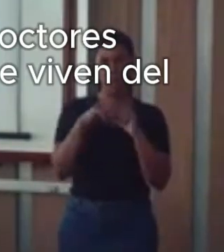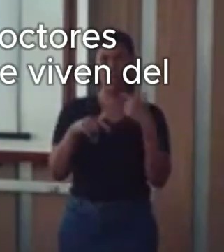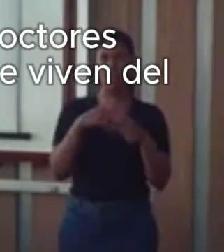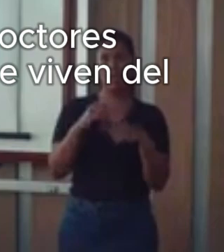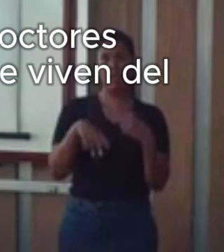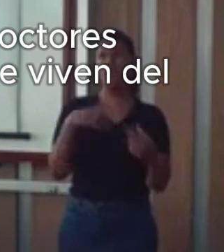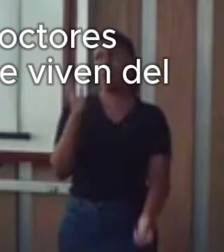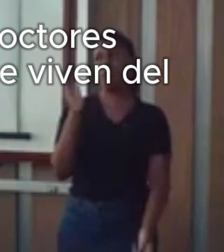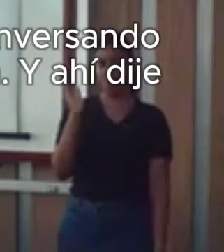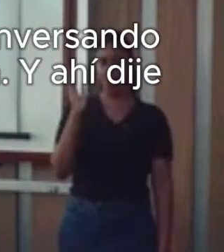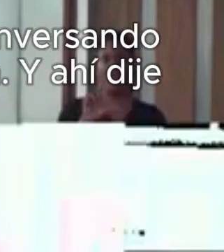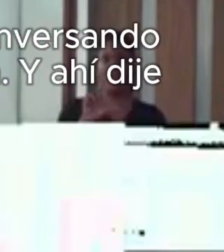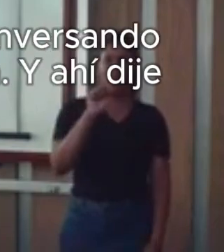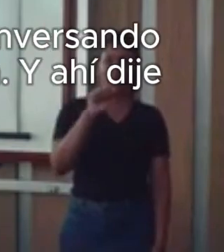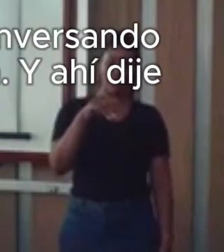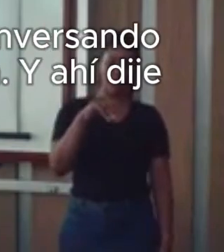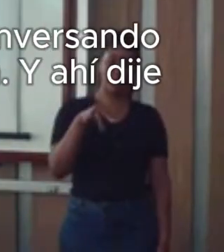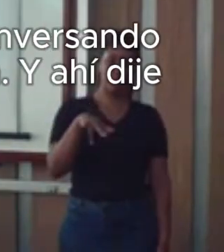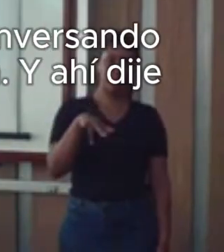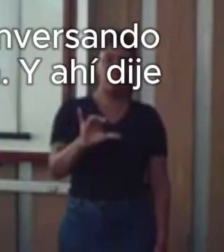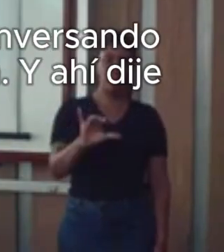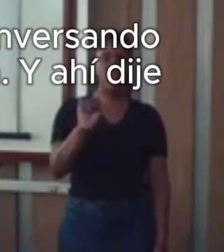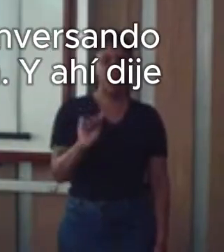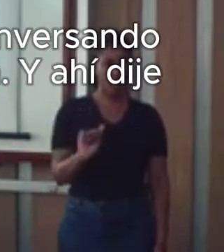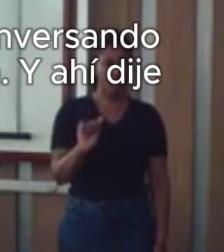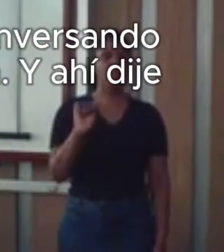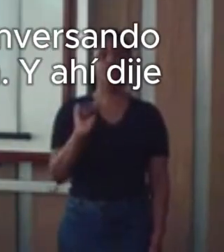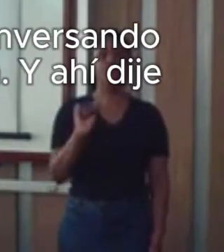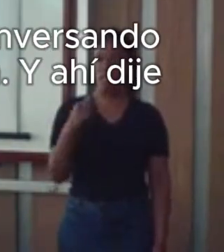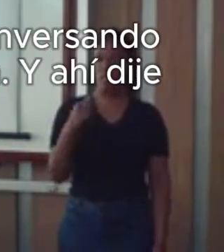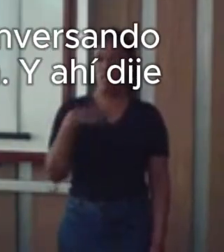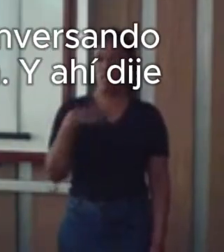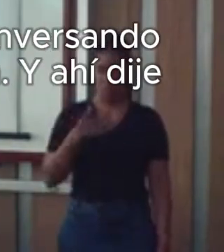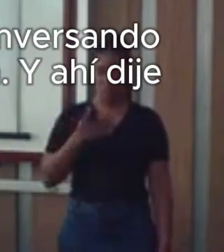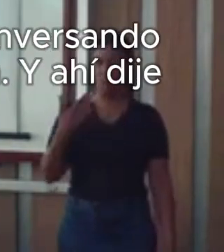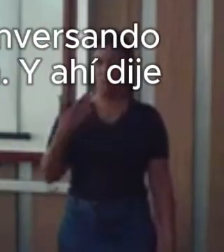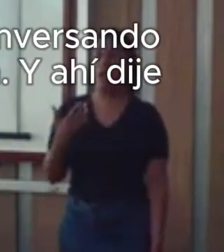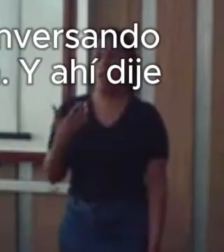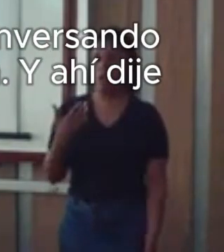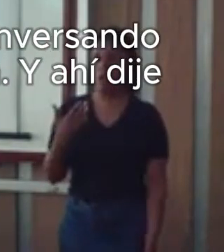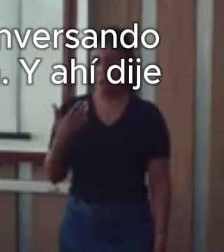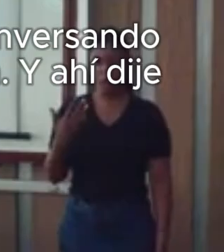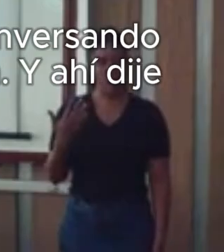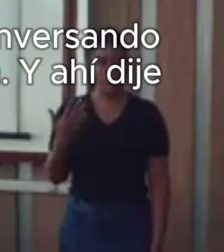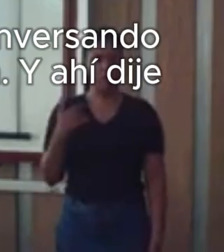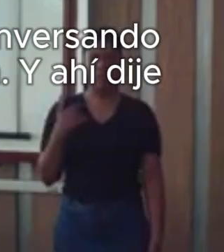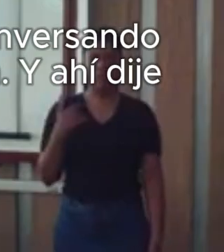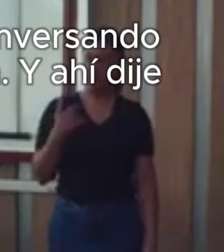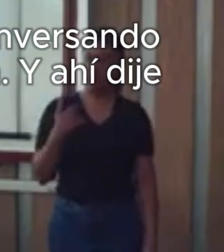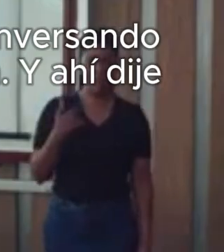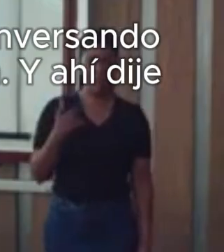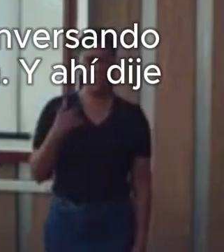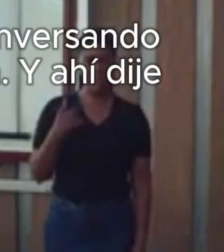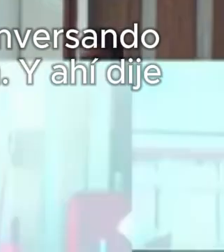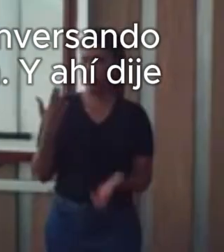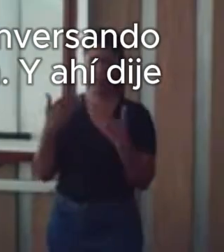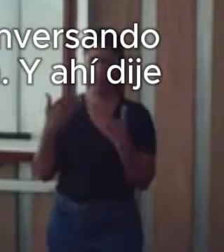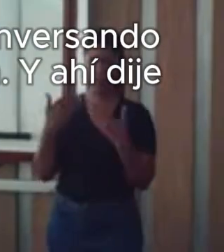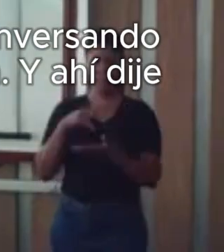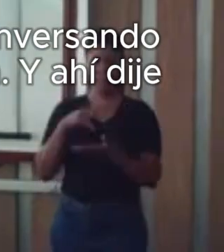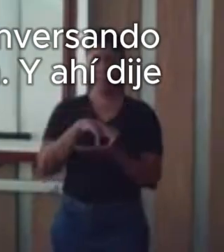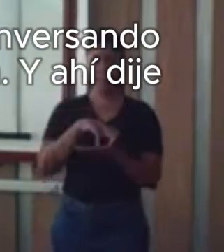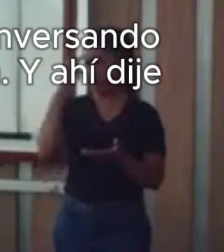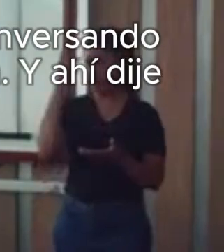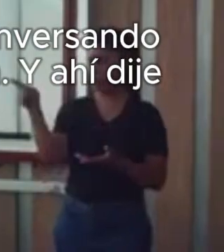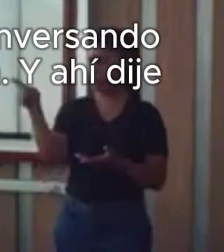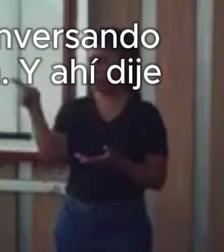né? Porque isso daí é uma coisa que foi uma das que mais me chocou, né? Quando eu falei, não, eu estava conversando, não, tem várias pessoas aqui que